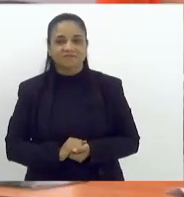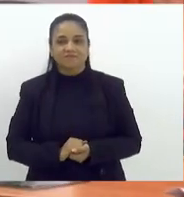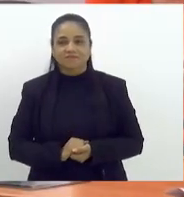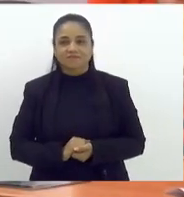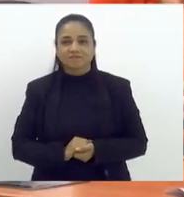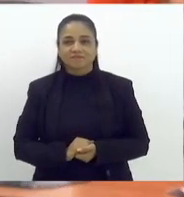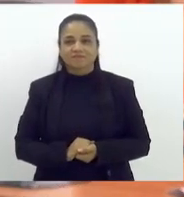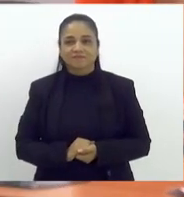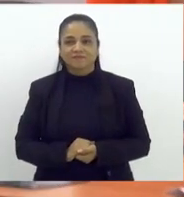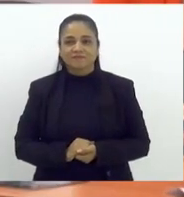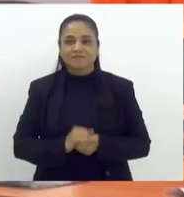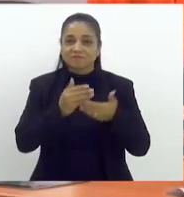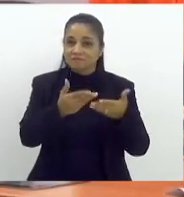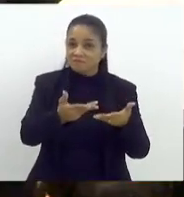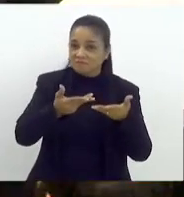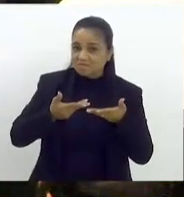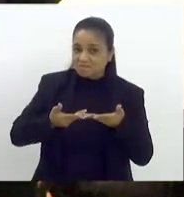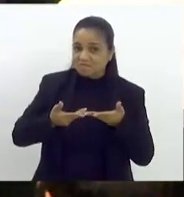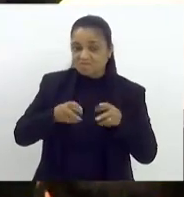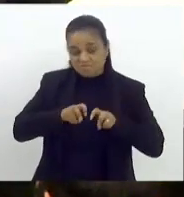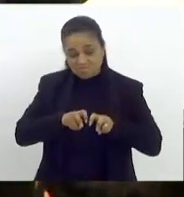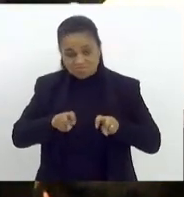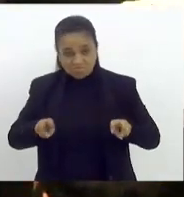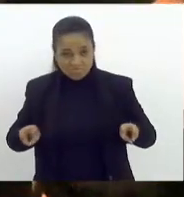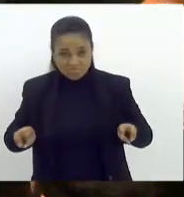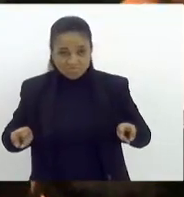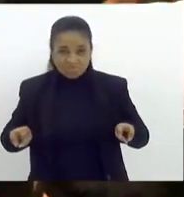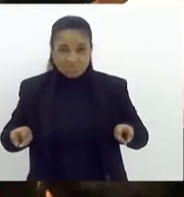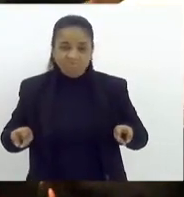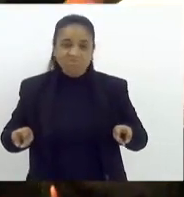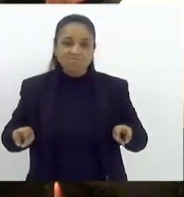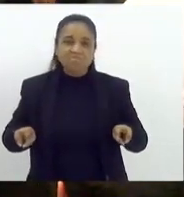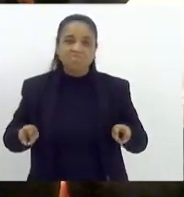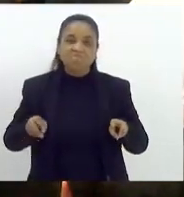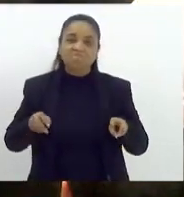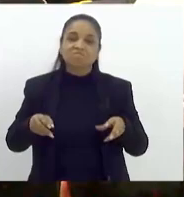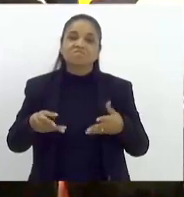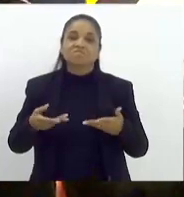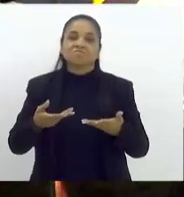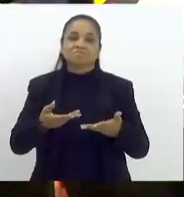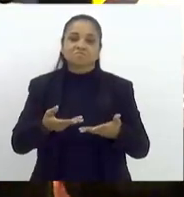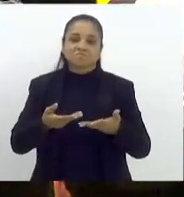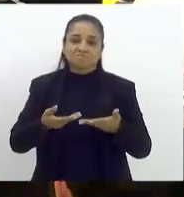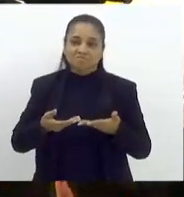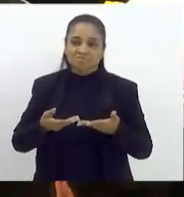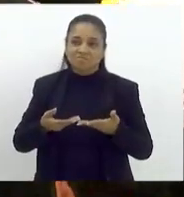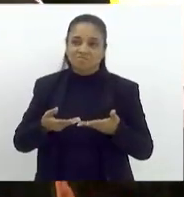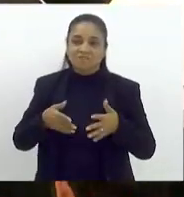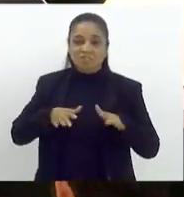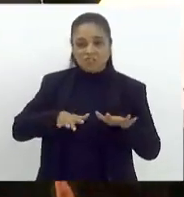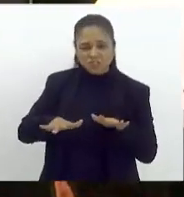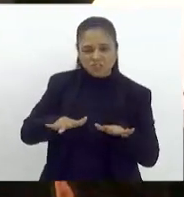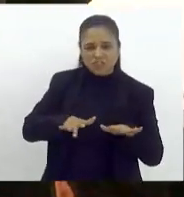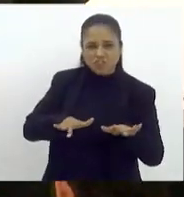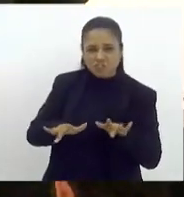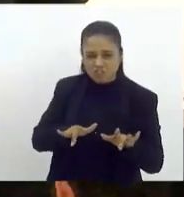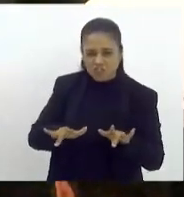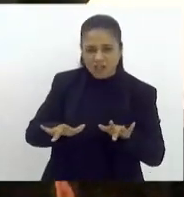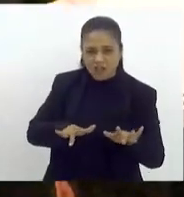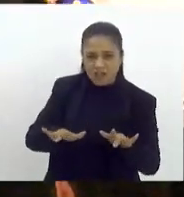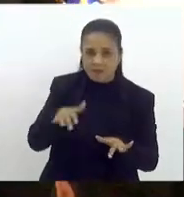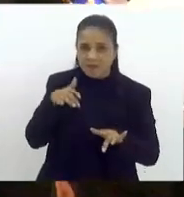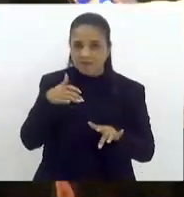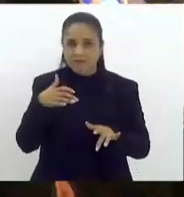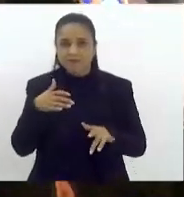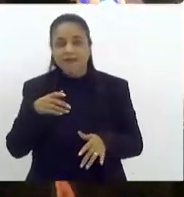agora outro mestrão aqui também para compor essa mesa eu queria convidar o DJ mestre LP